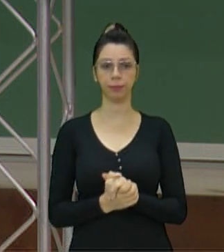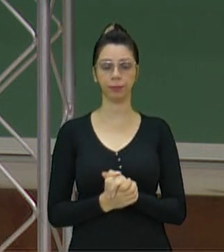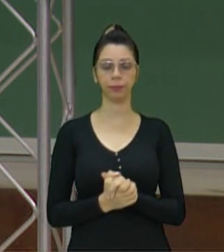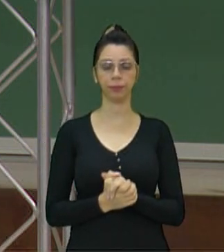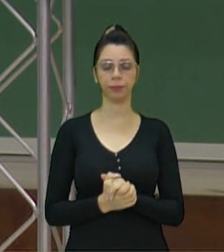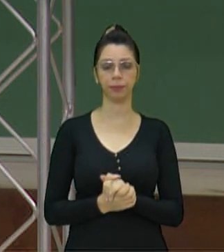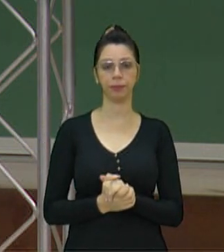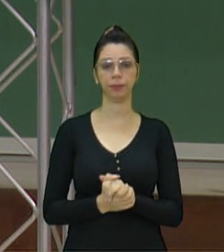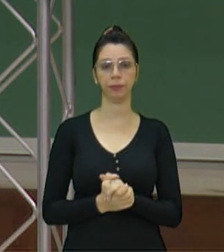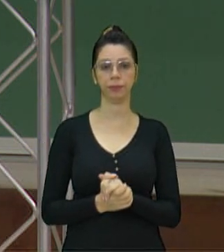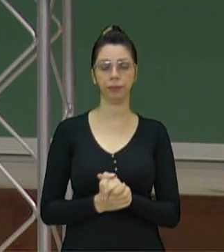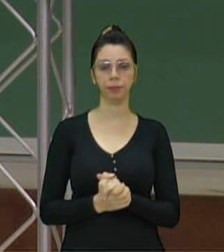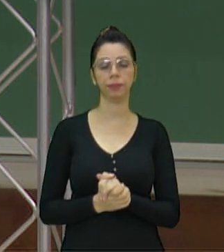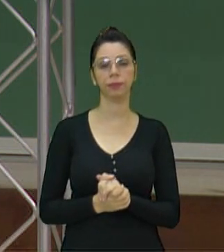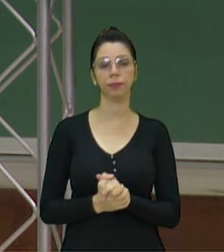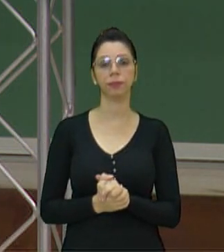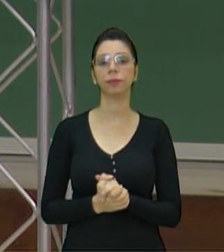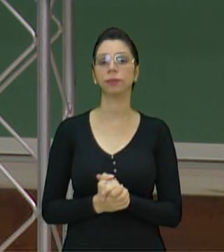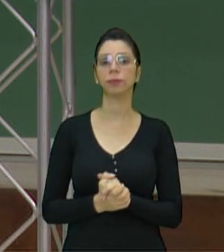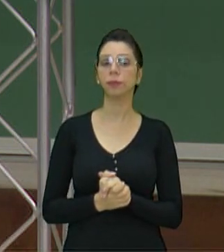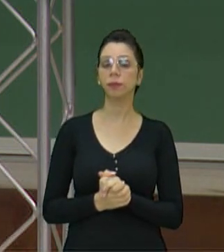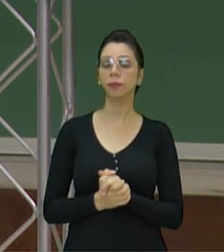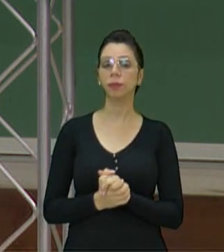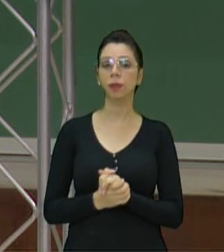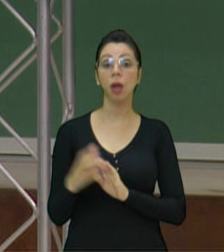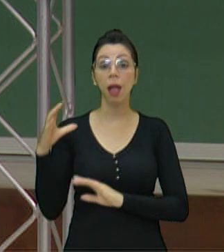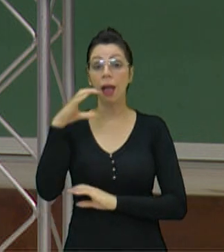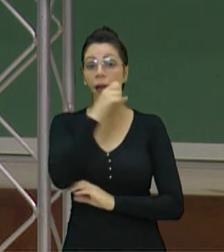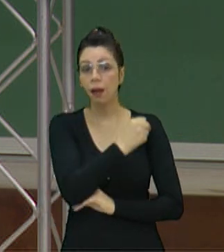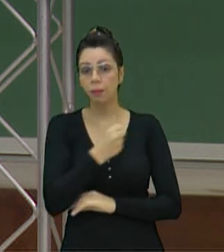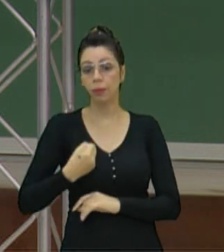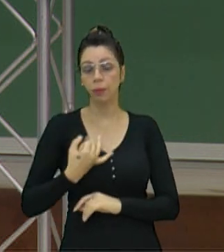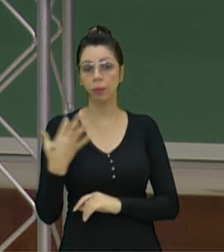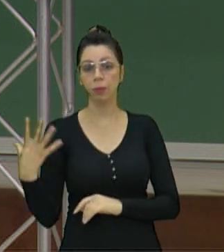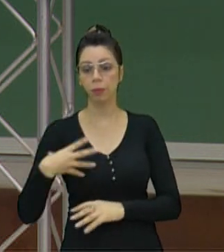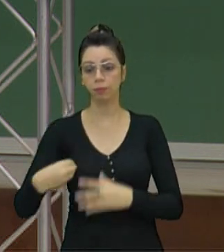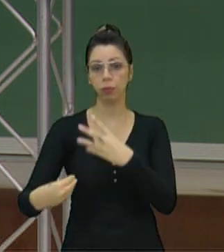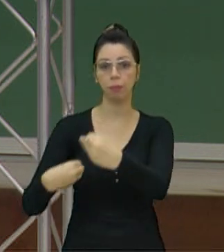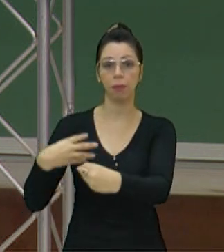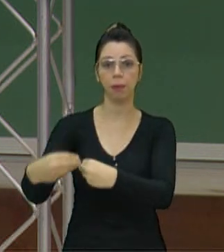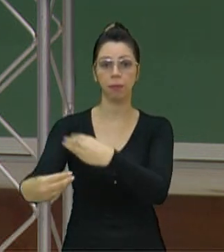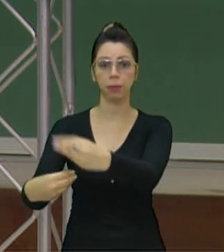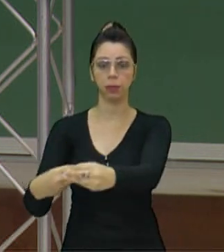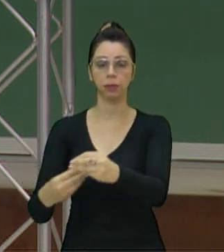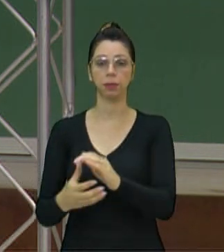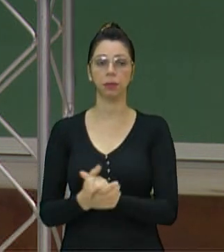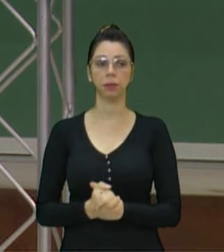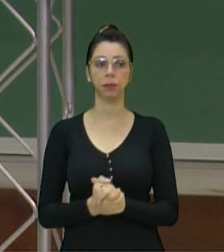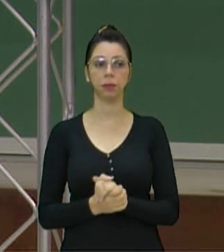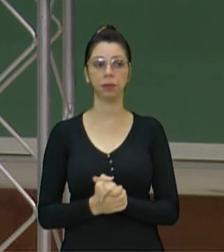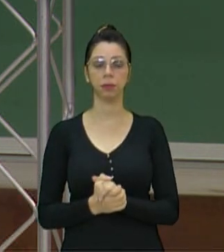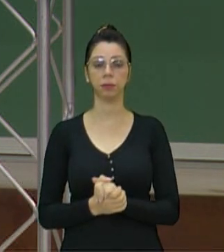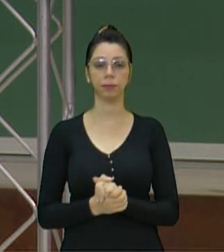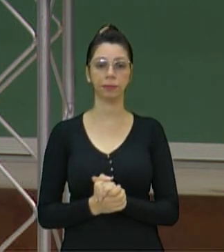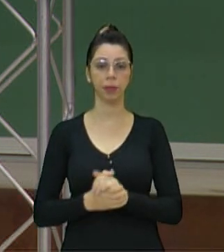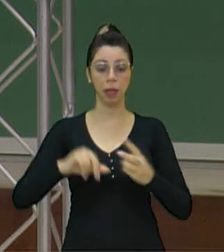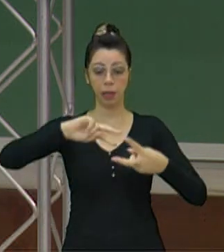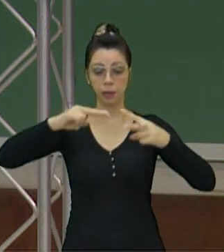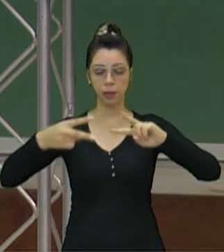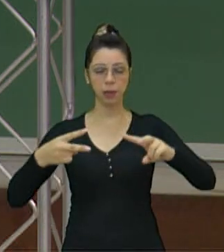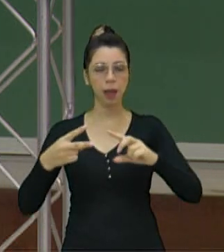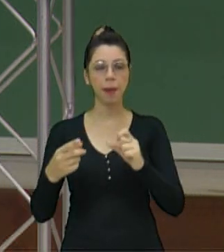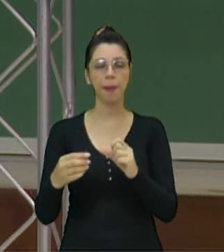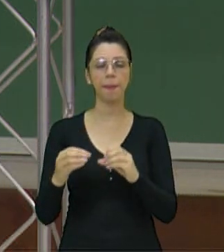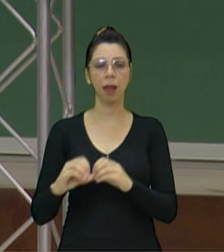Um alto número de descendentes, tem uma baixíssima variabilidade genética, muito perto de zero, inclusive, e formação